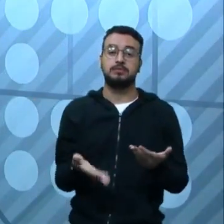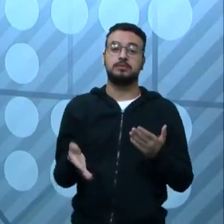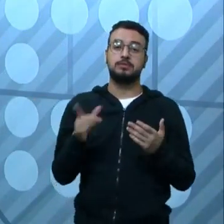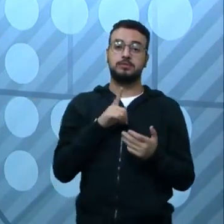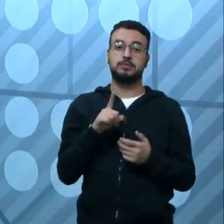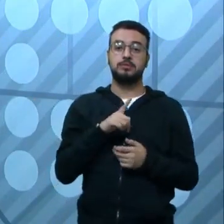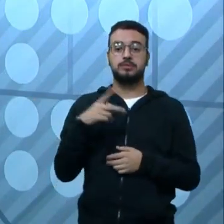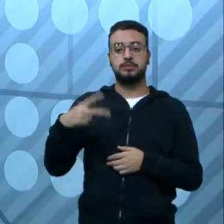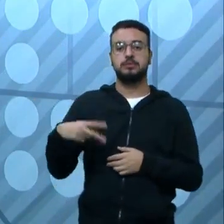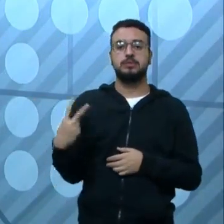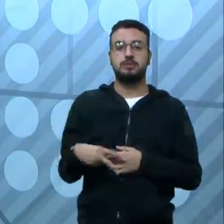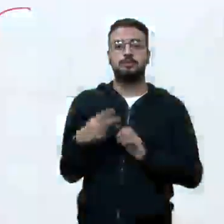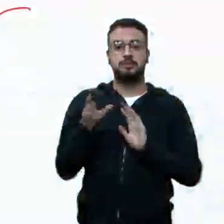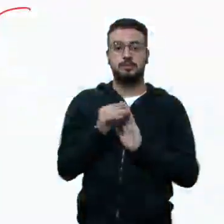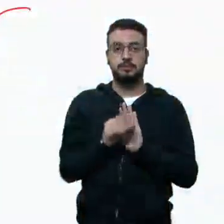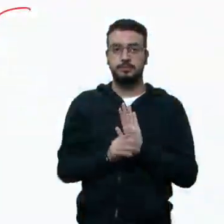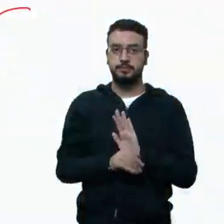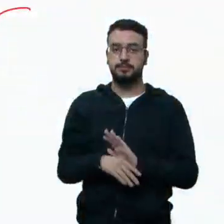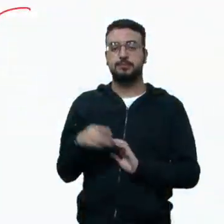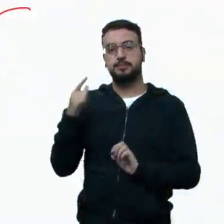segundo conteúdo, vamos ao quadro.